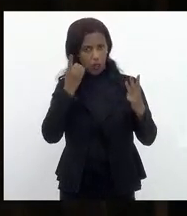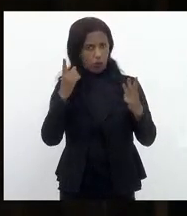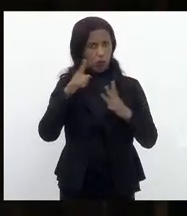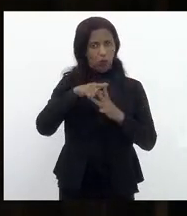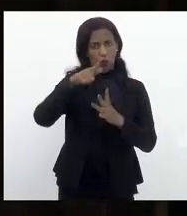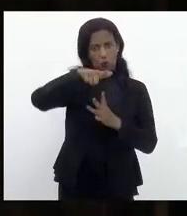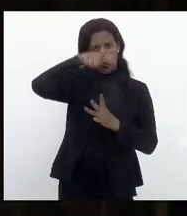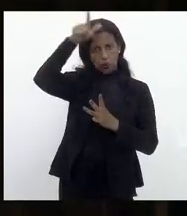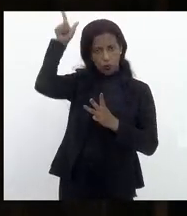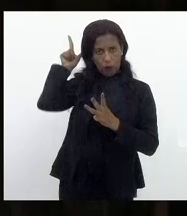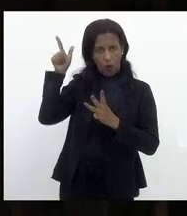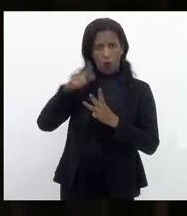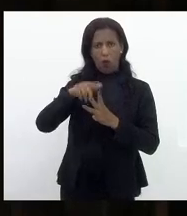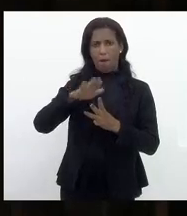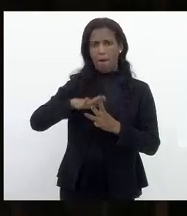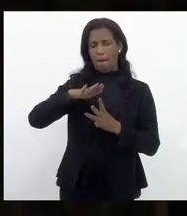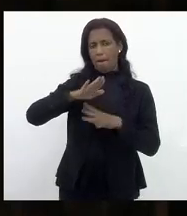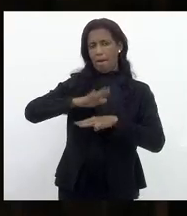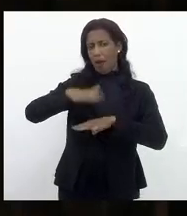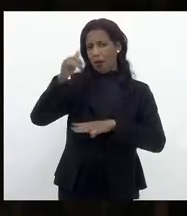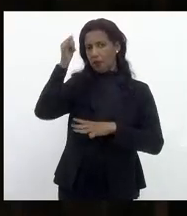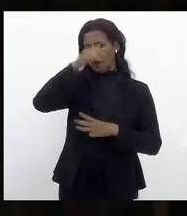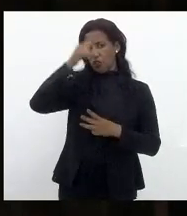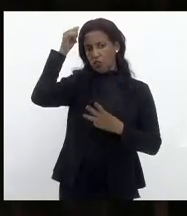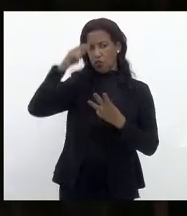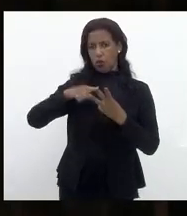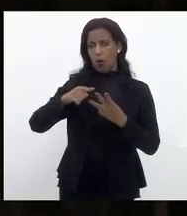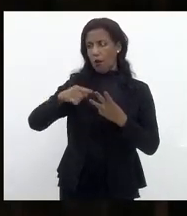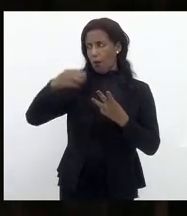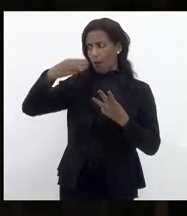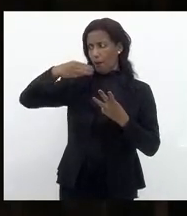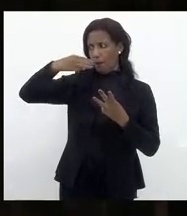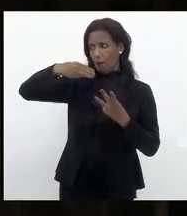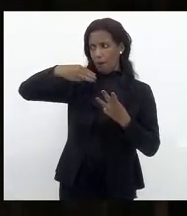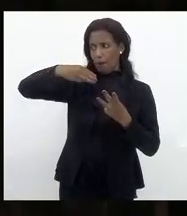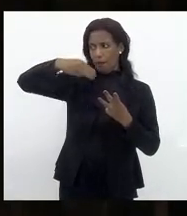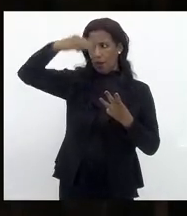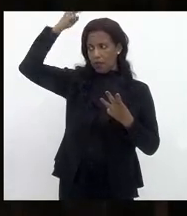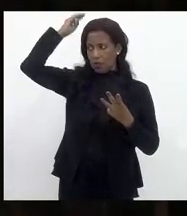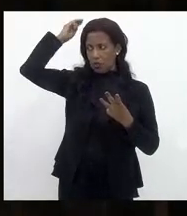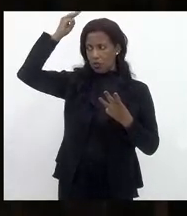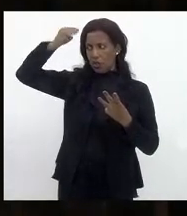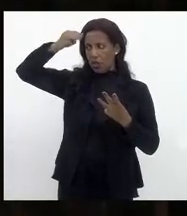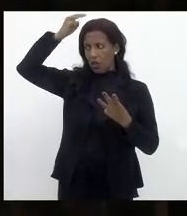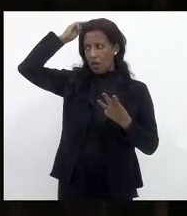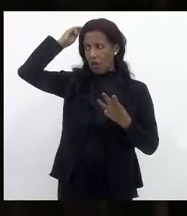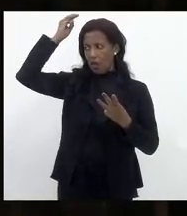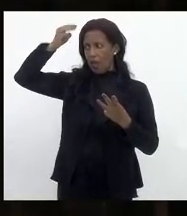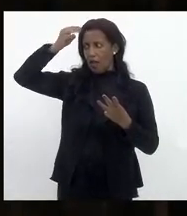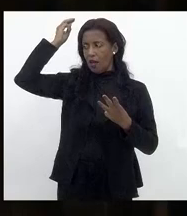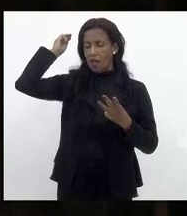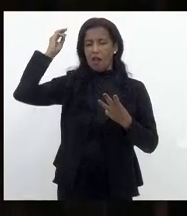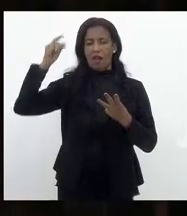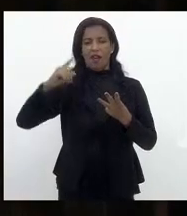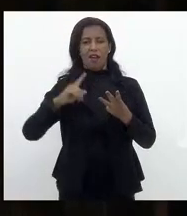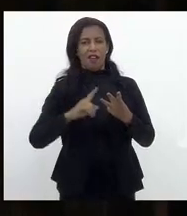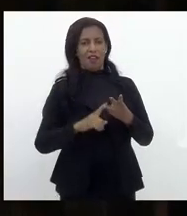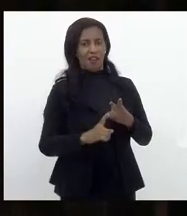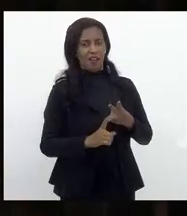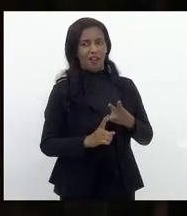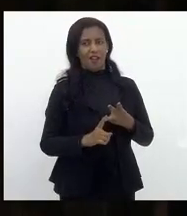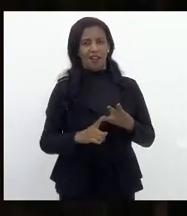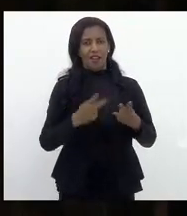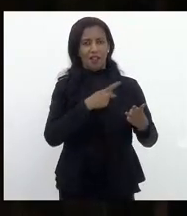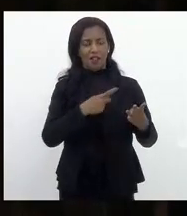cano que é o deputado Márcio Pacheco respectivamente presidente da Comissão de tributação nessa casa